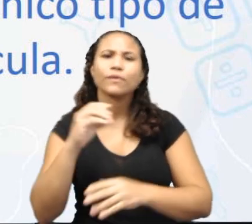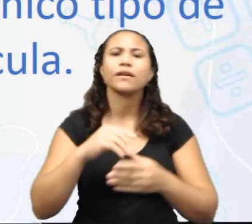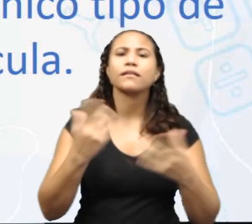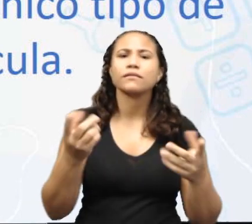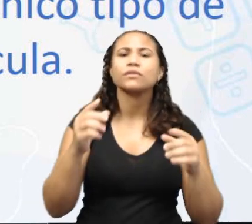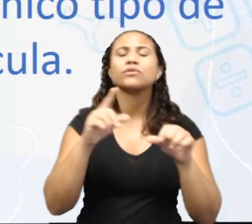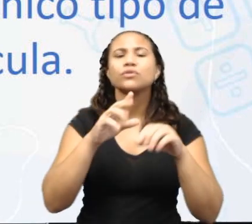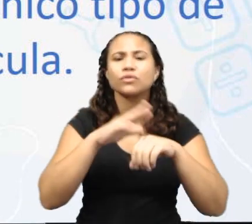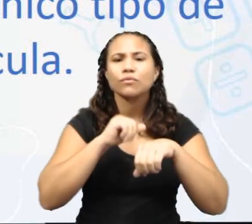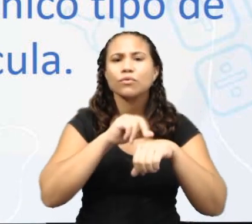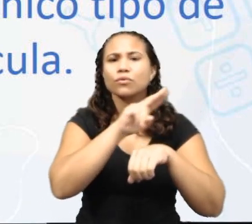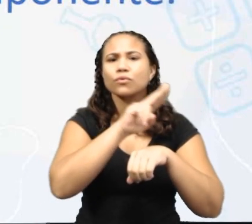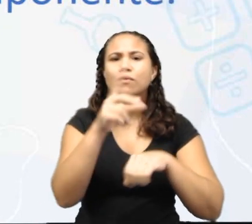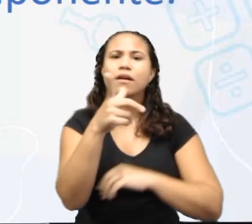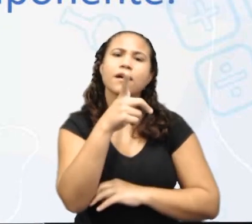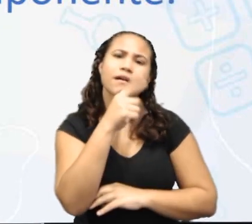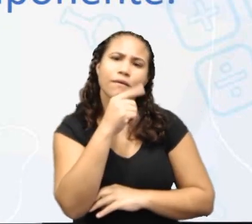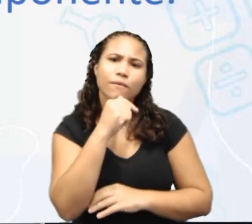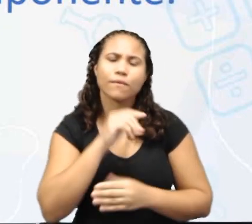de água.